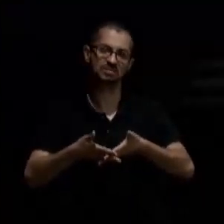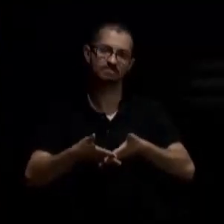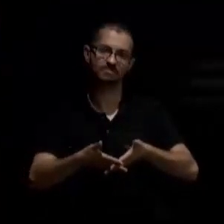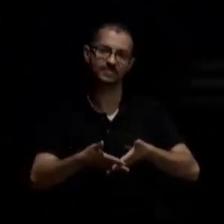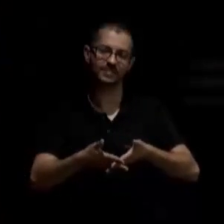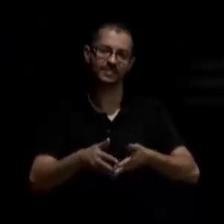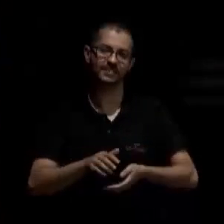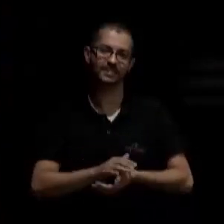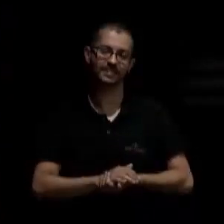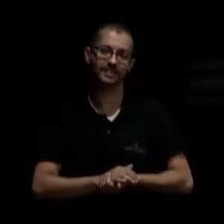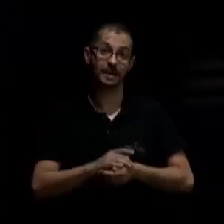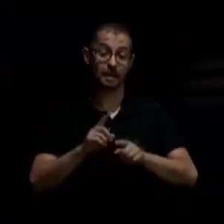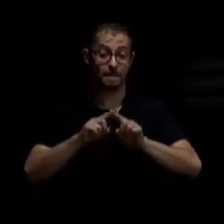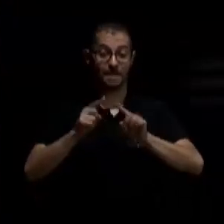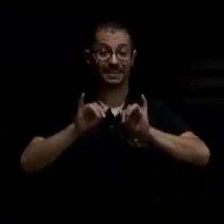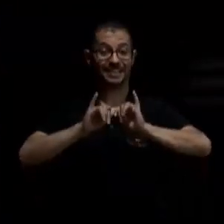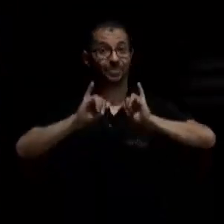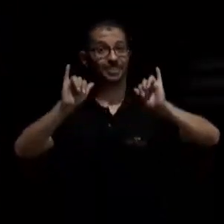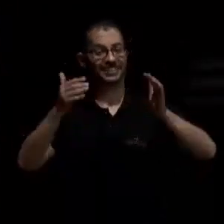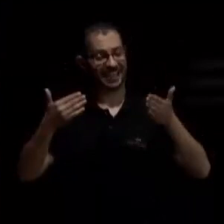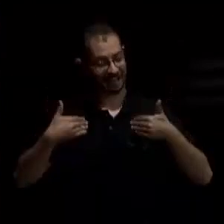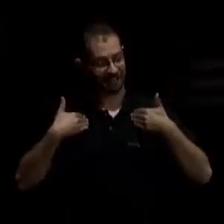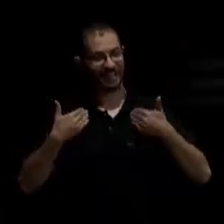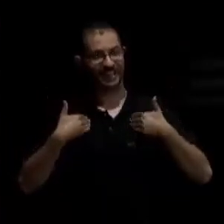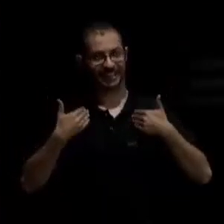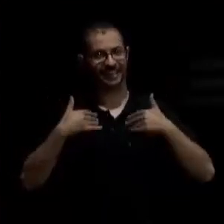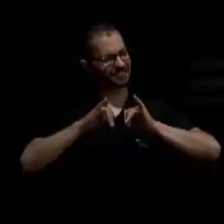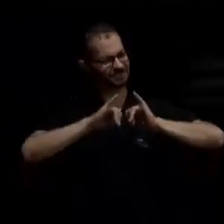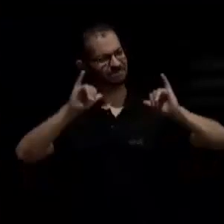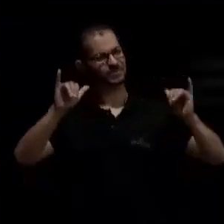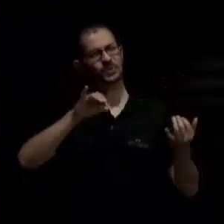Mas a notícia é de grande alegria que será para todo o povo.